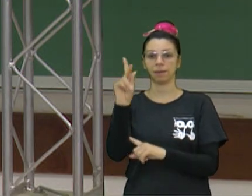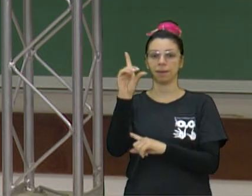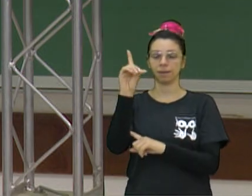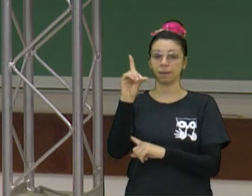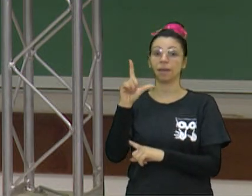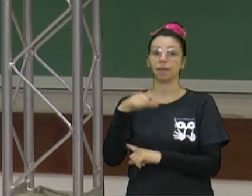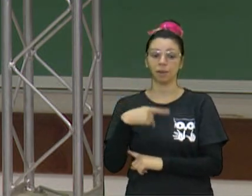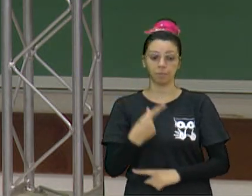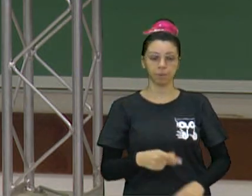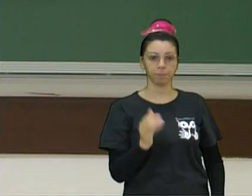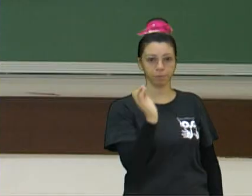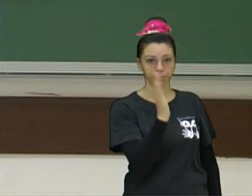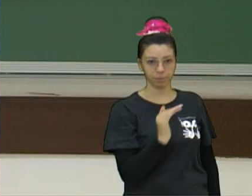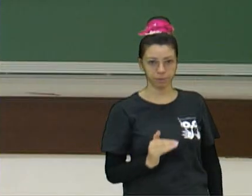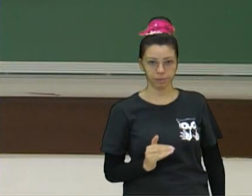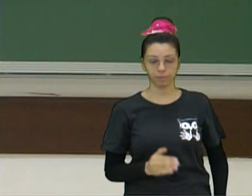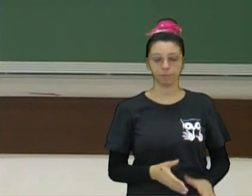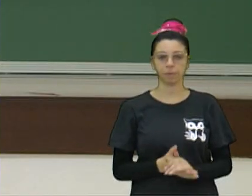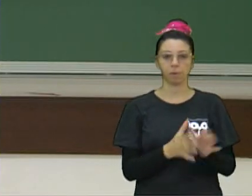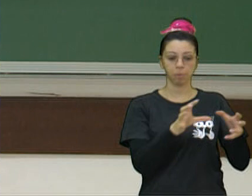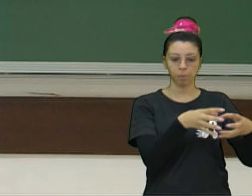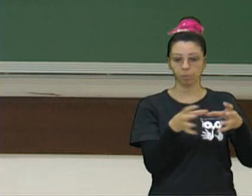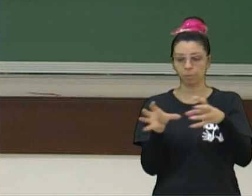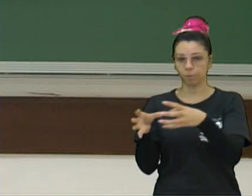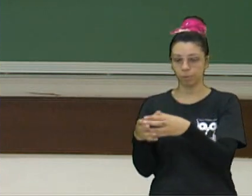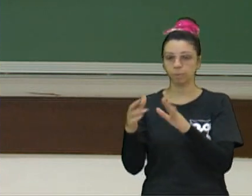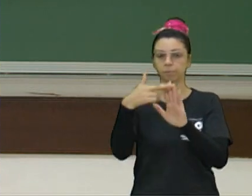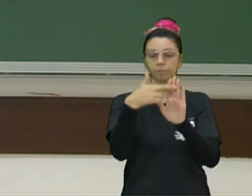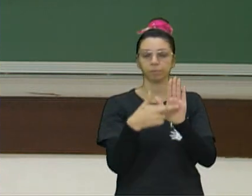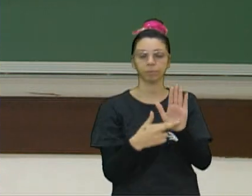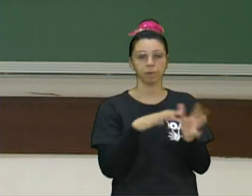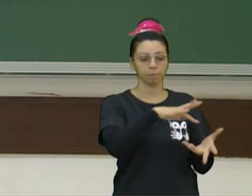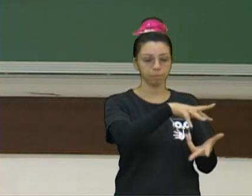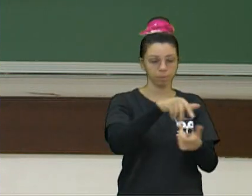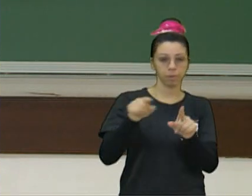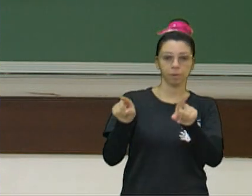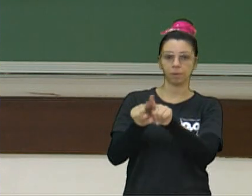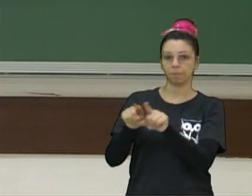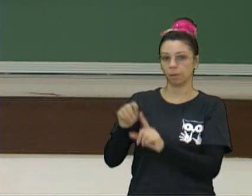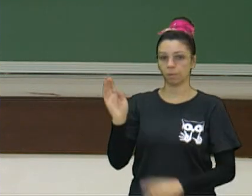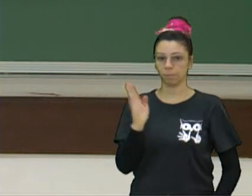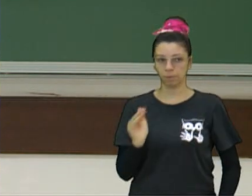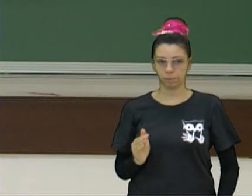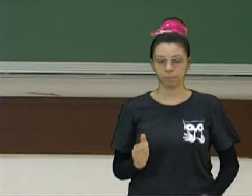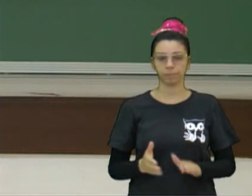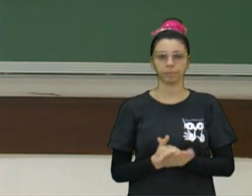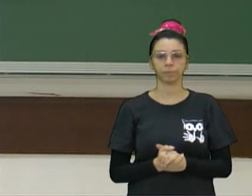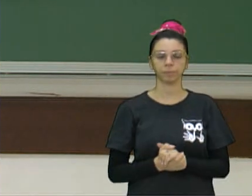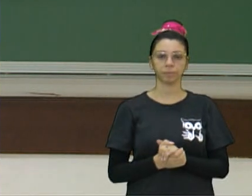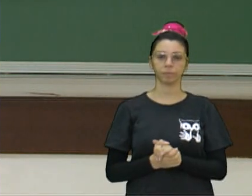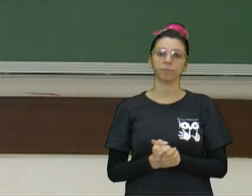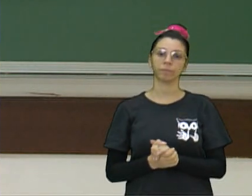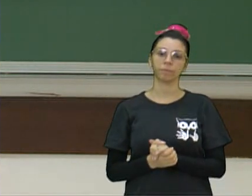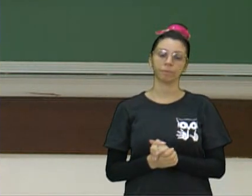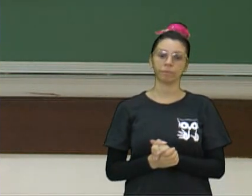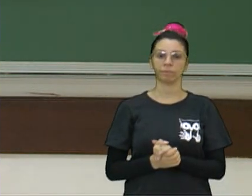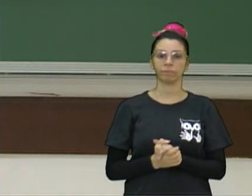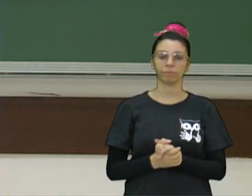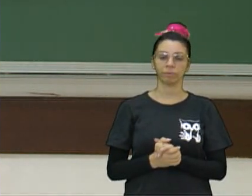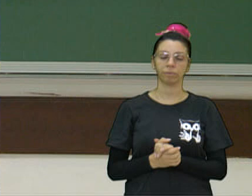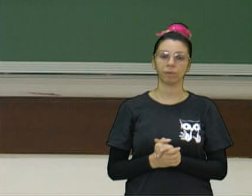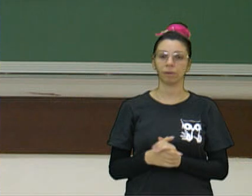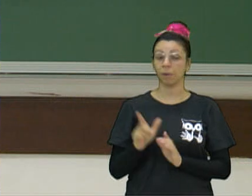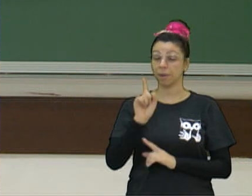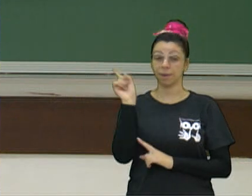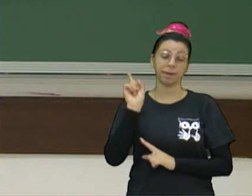Brasileira de Taekwondo. Então são as entidades que regulamentam o karatê a nível mundial e no Brasil. Aqui eu deixo para vocês, para melhorar a